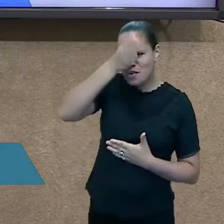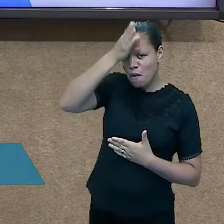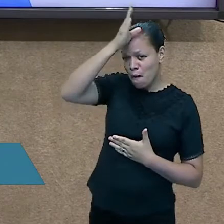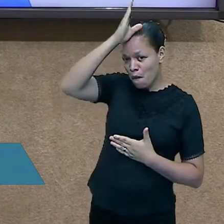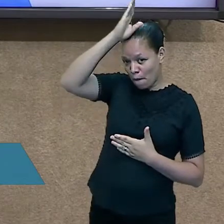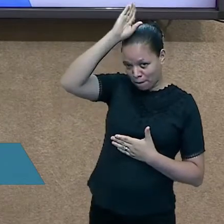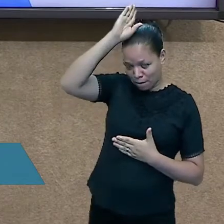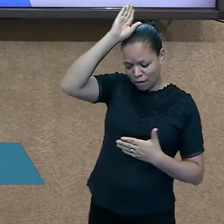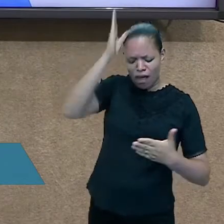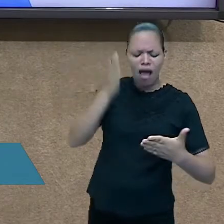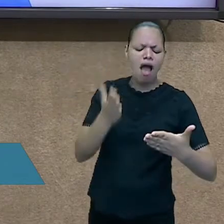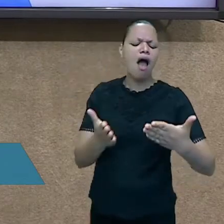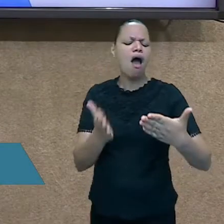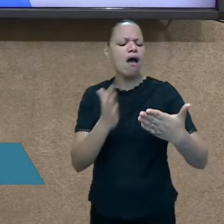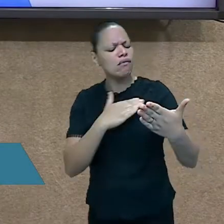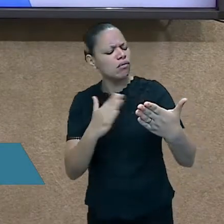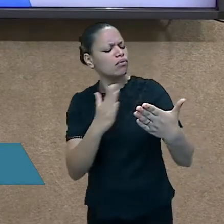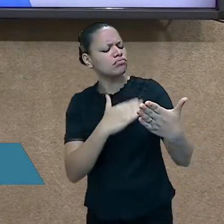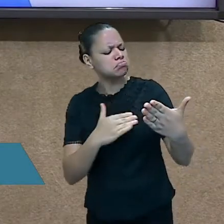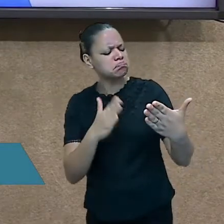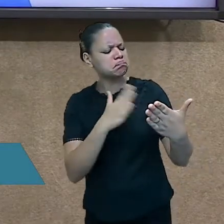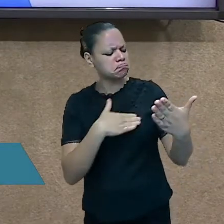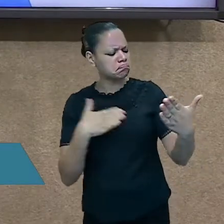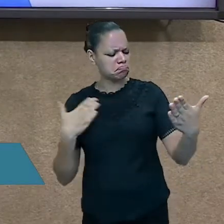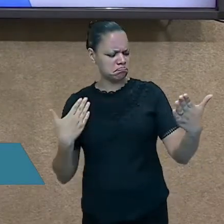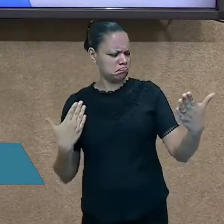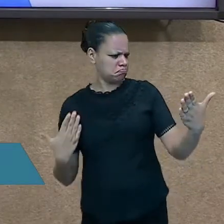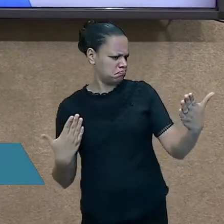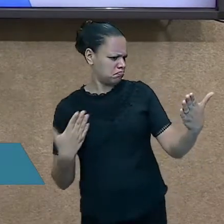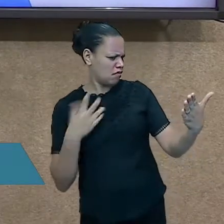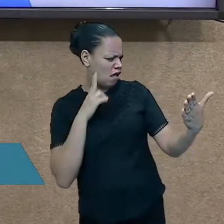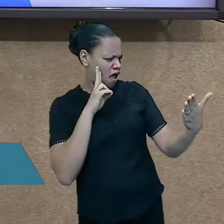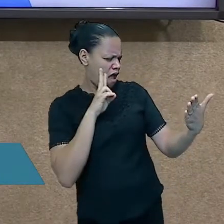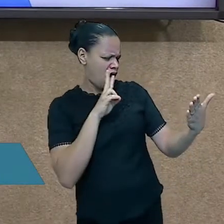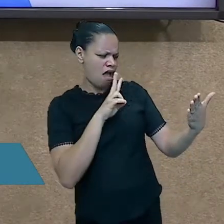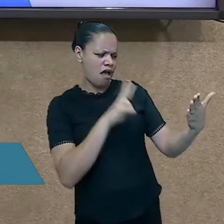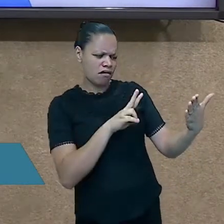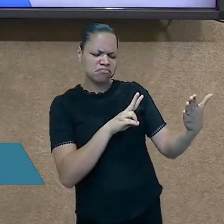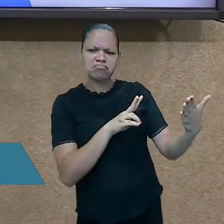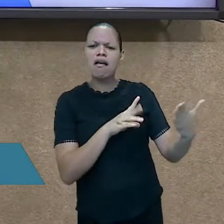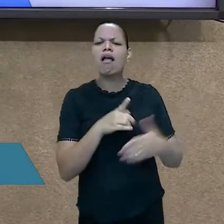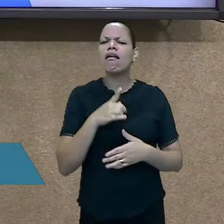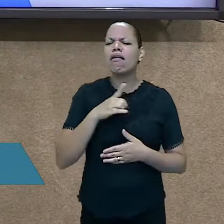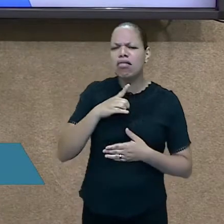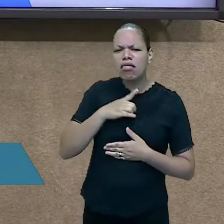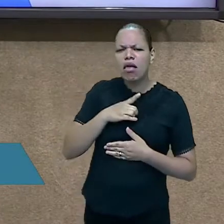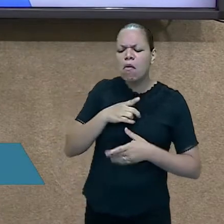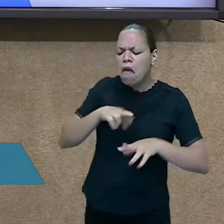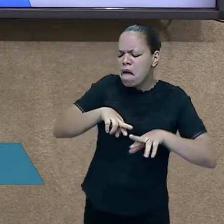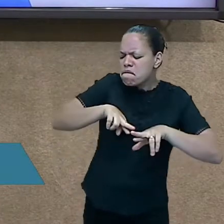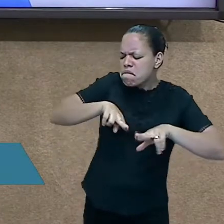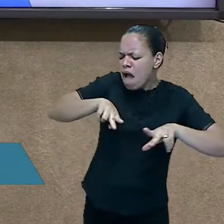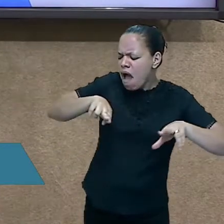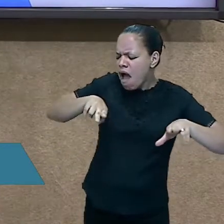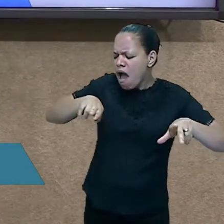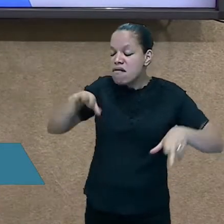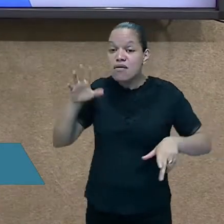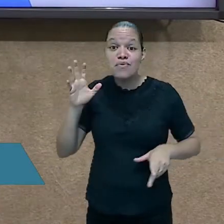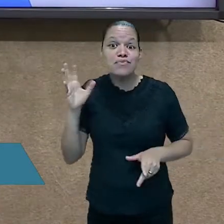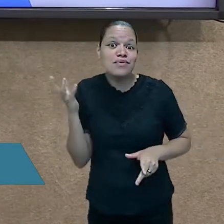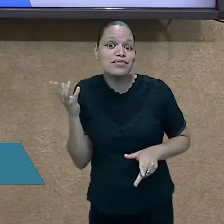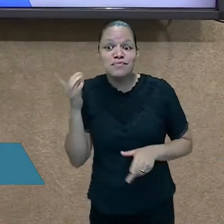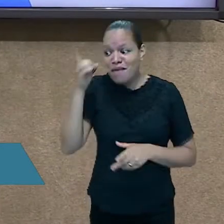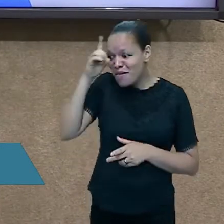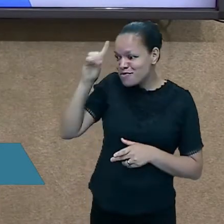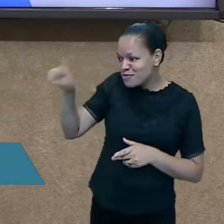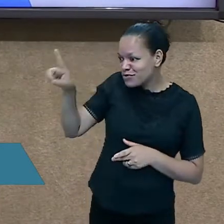que seja menos importante, em que algumas situações do nosso cotidiano nós deparamos com os números romanos.